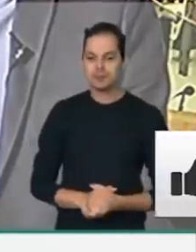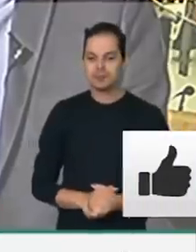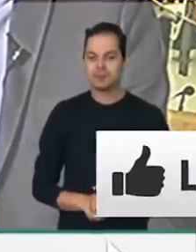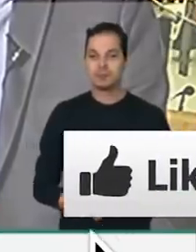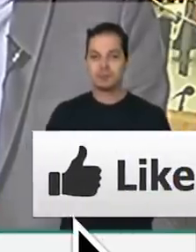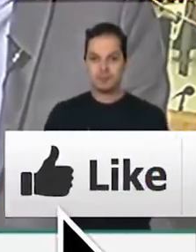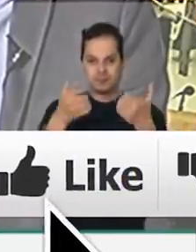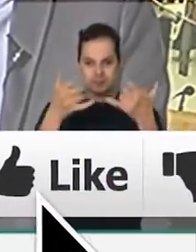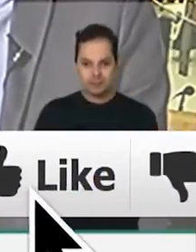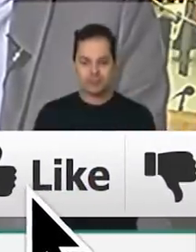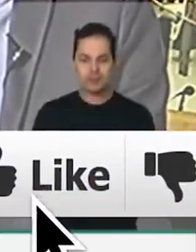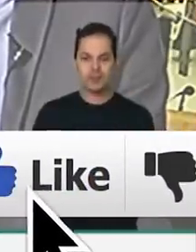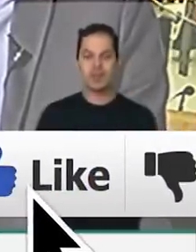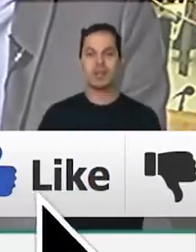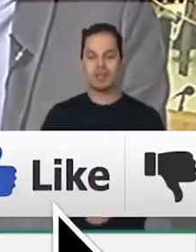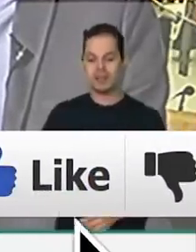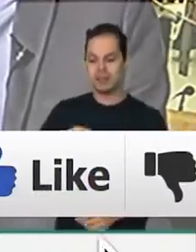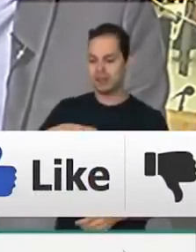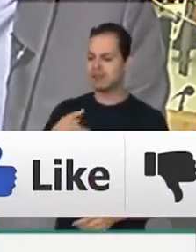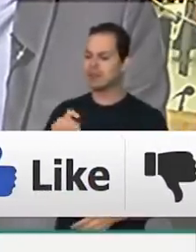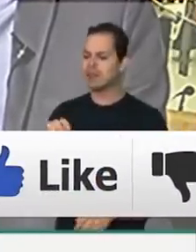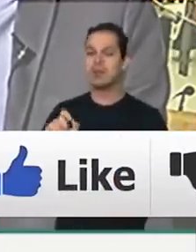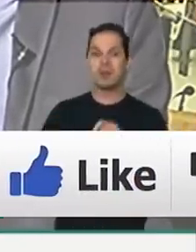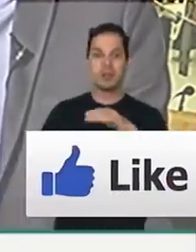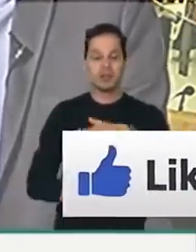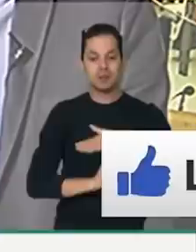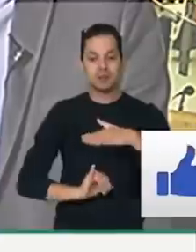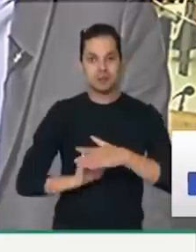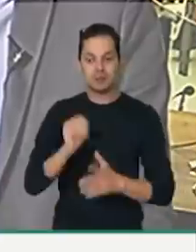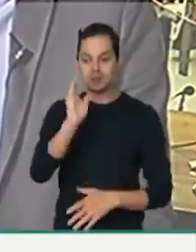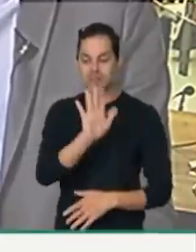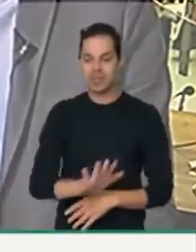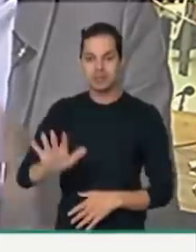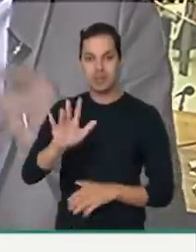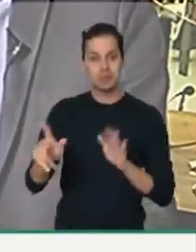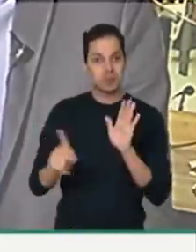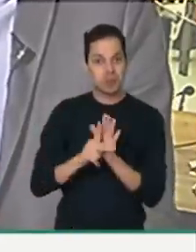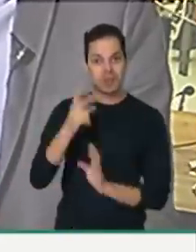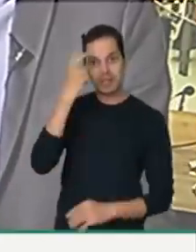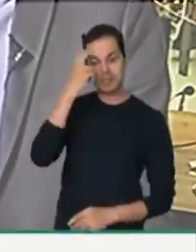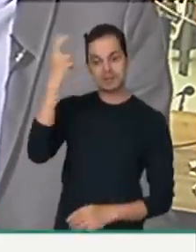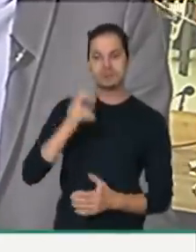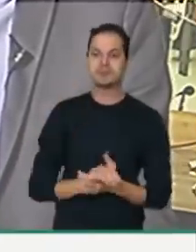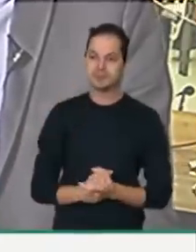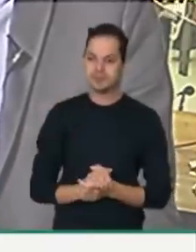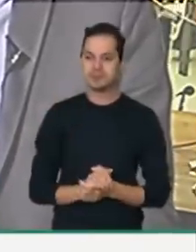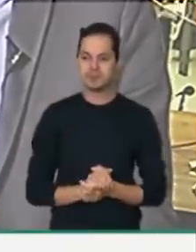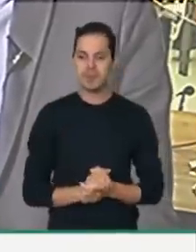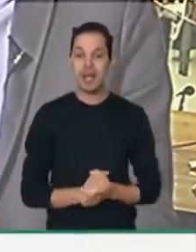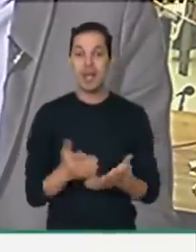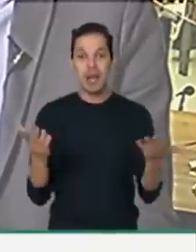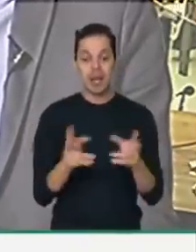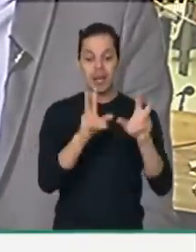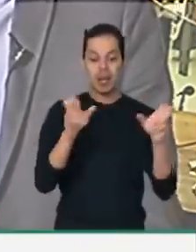familiarizado com as siglas, né, o INPE é o Instituto Nacional de Propriedade Intelectual. Esse projeto agora vai para a apreciação dos senadores,